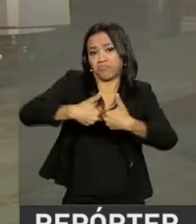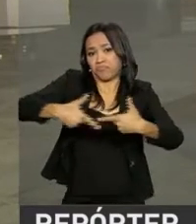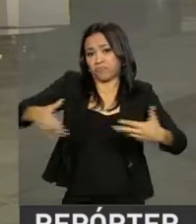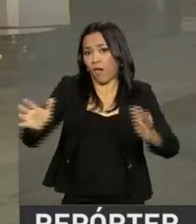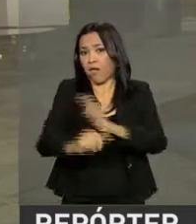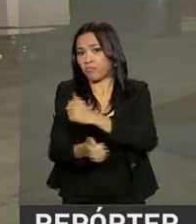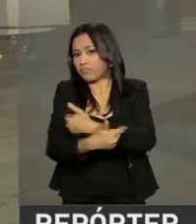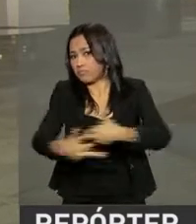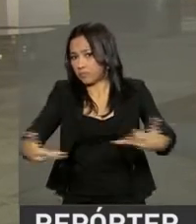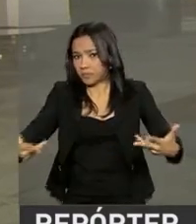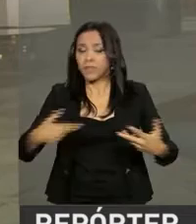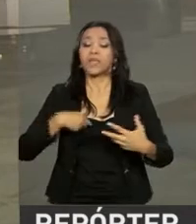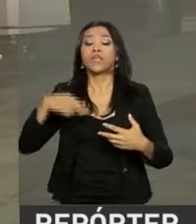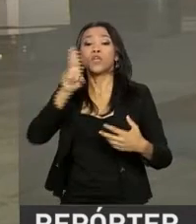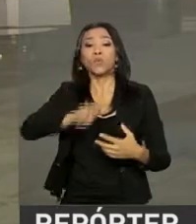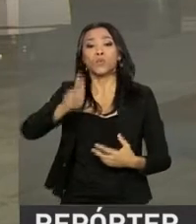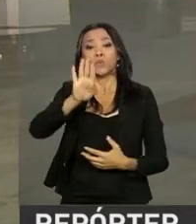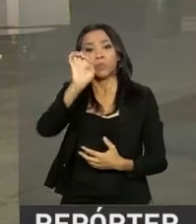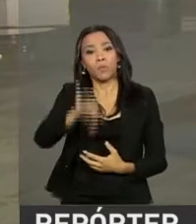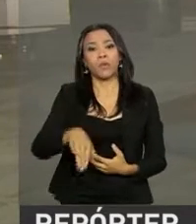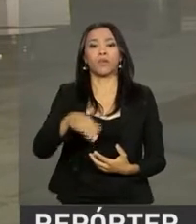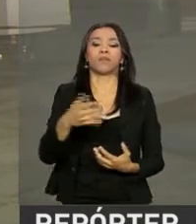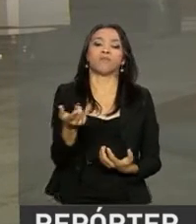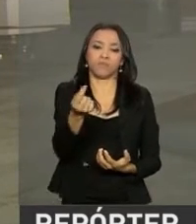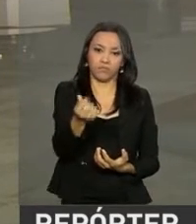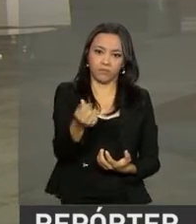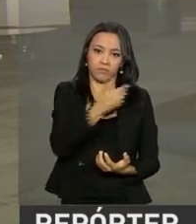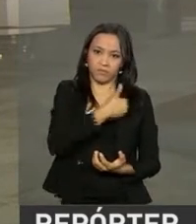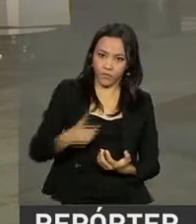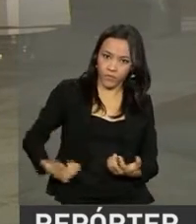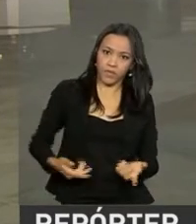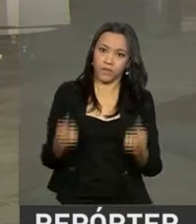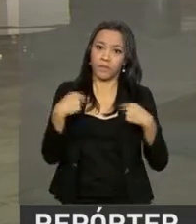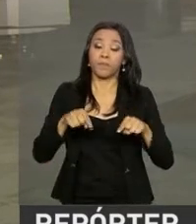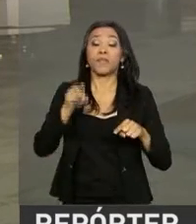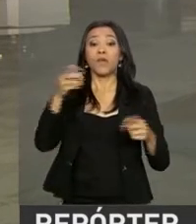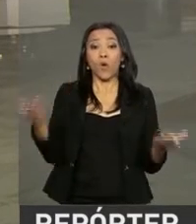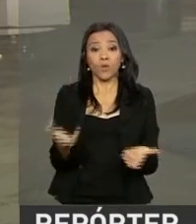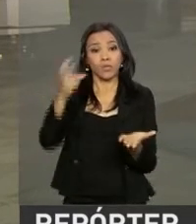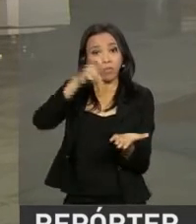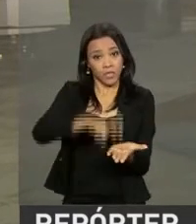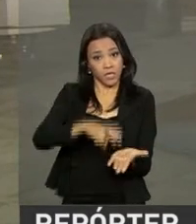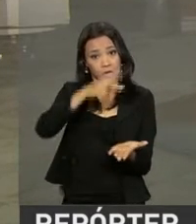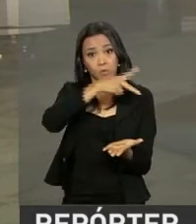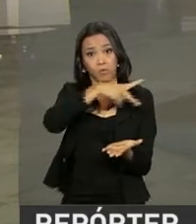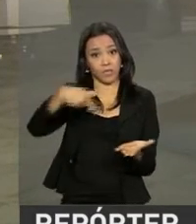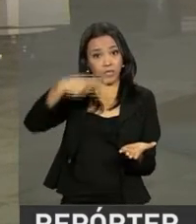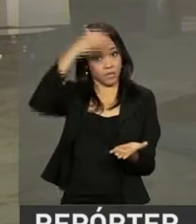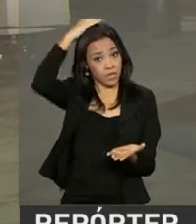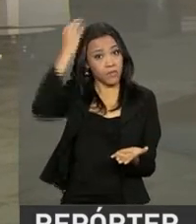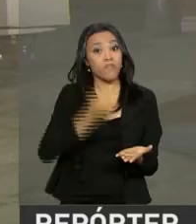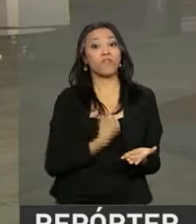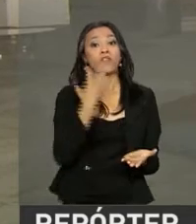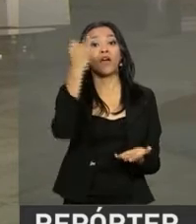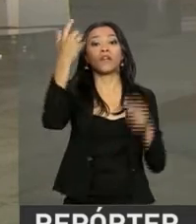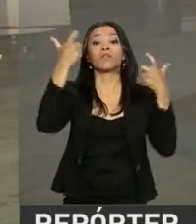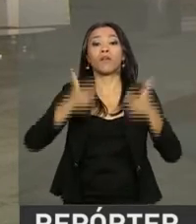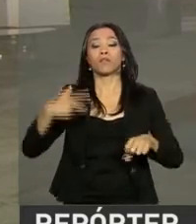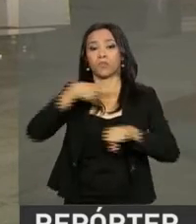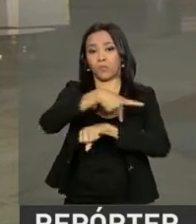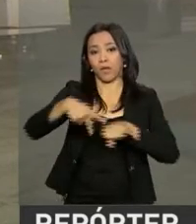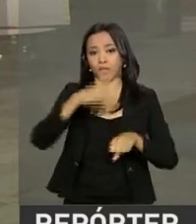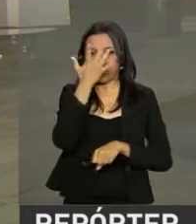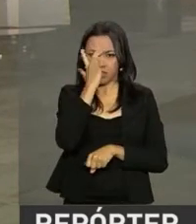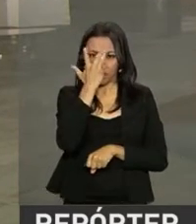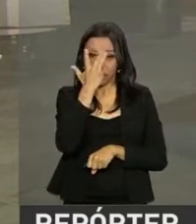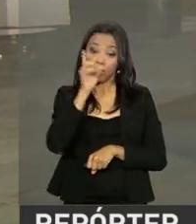melhor uso dos recursos públicos. E nesta semana, Leandro, o presidente Michel Temer embarca para a Índia, onde vai participar da reunião de